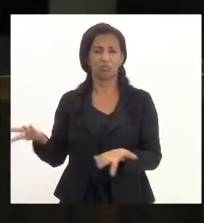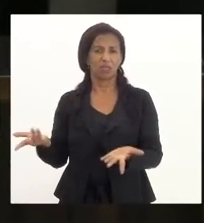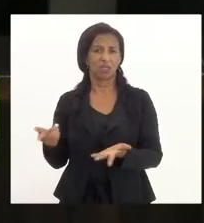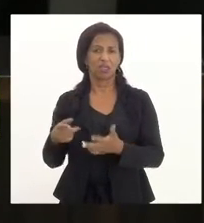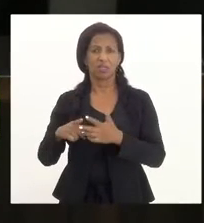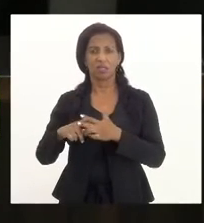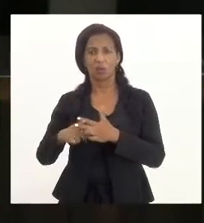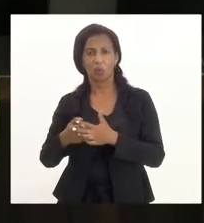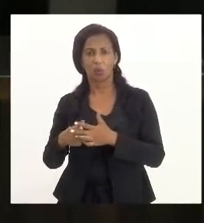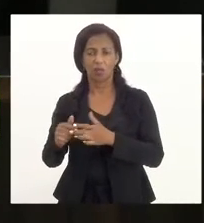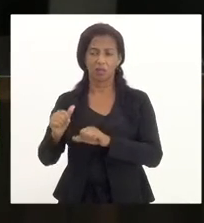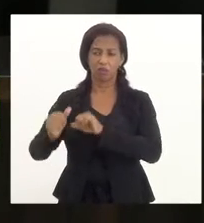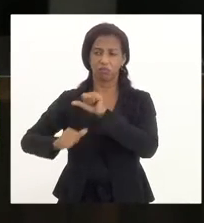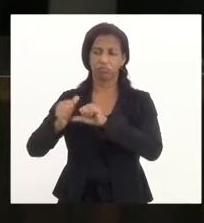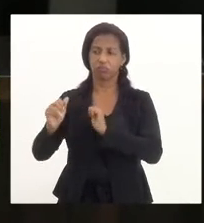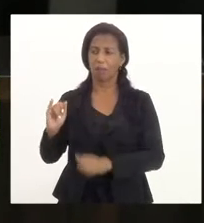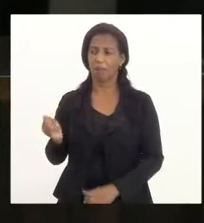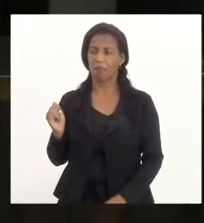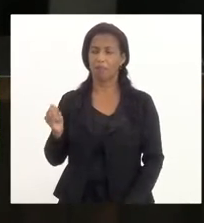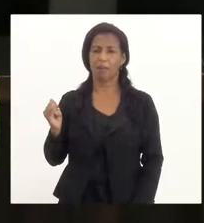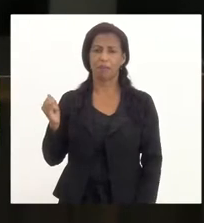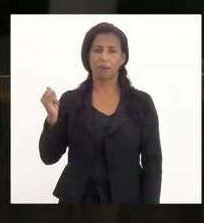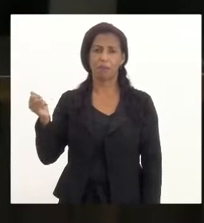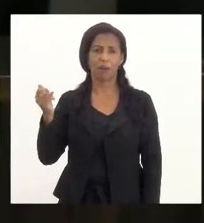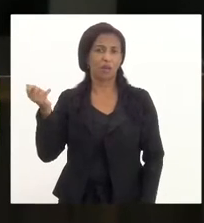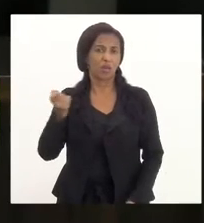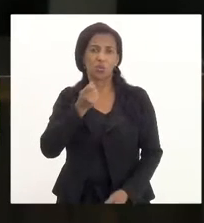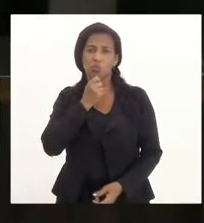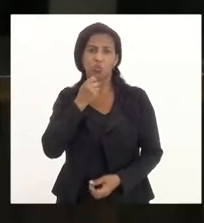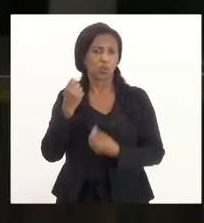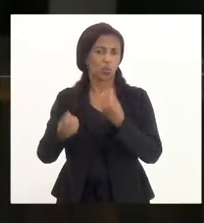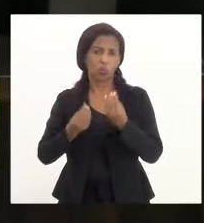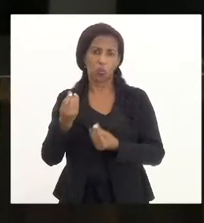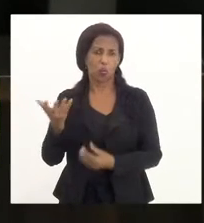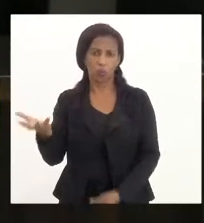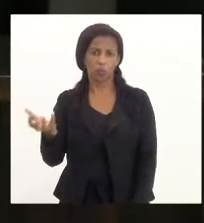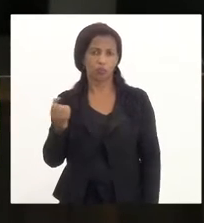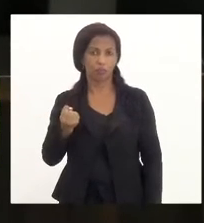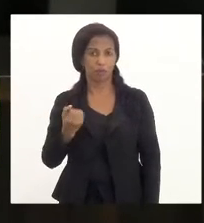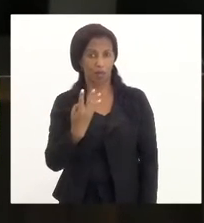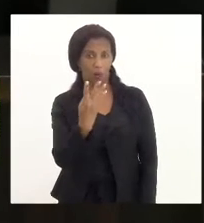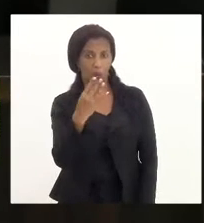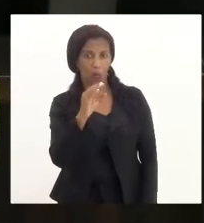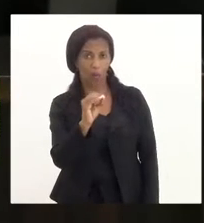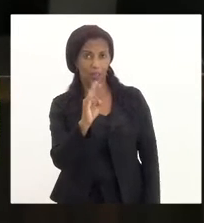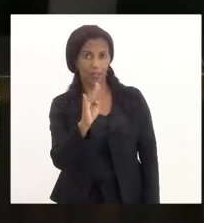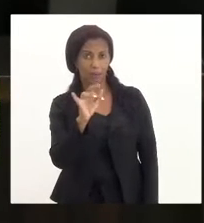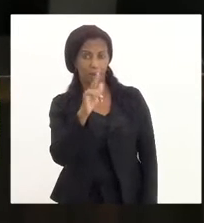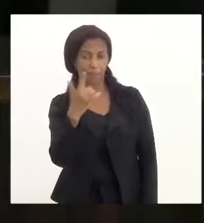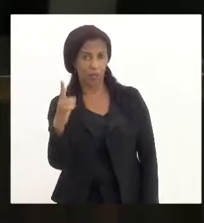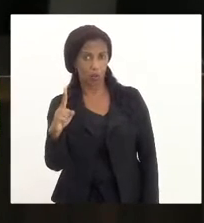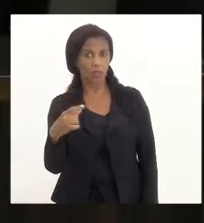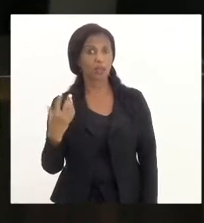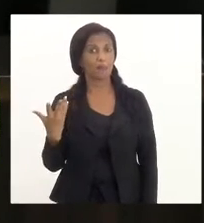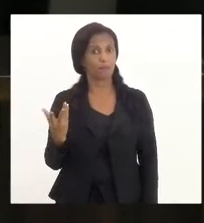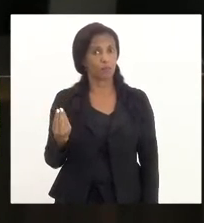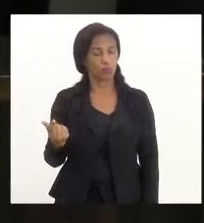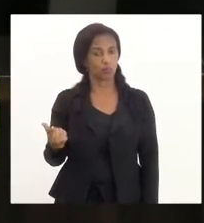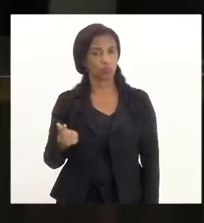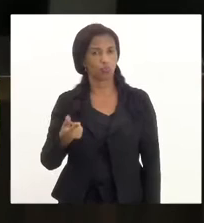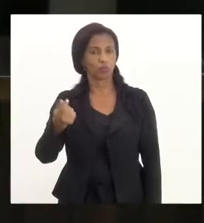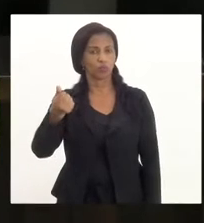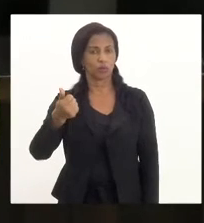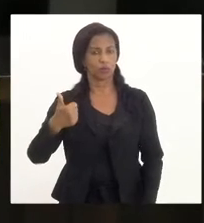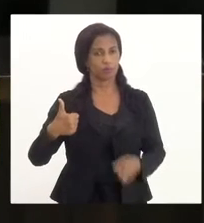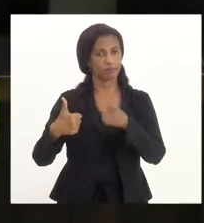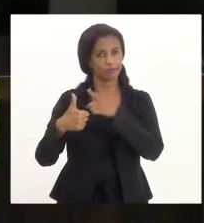pessoas monetária em cima de principais que não tem como uma receber mas 40 bilhões ainda é muito dinheiro Então